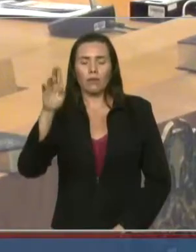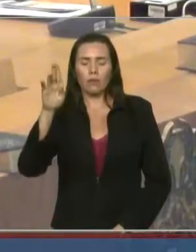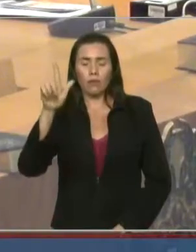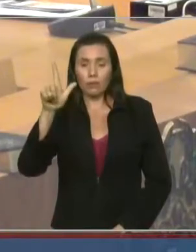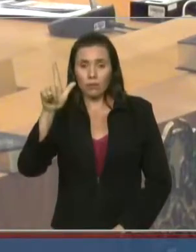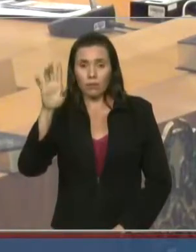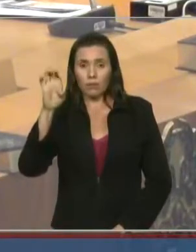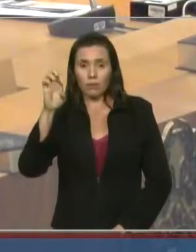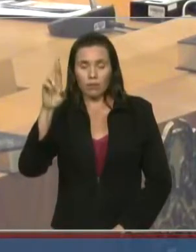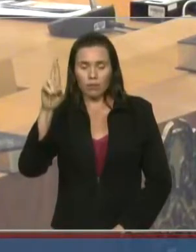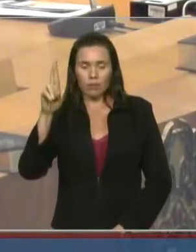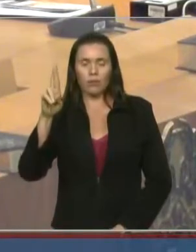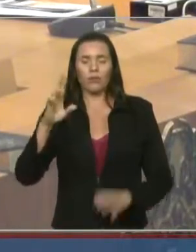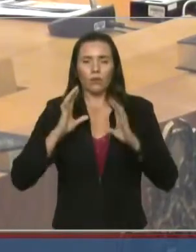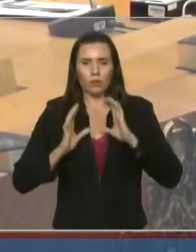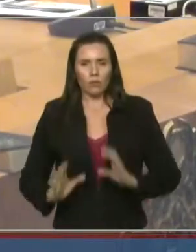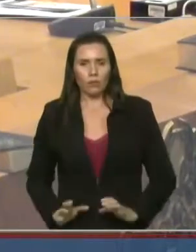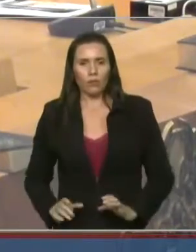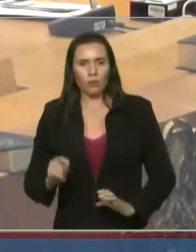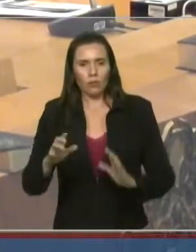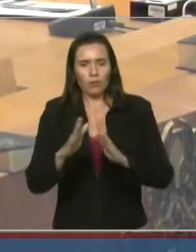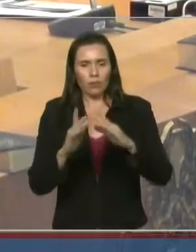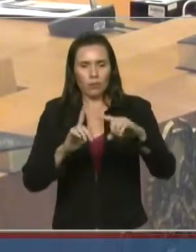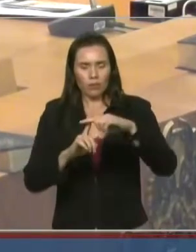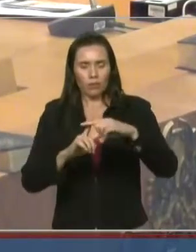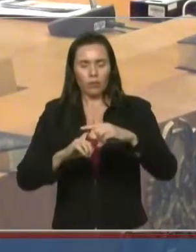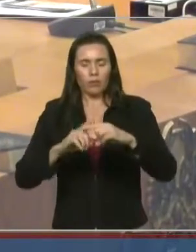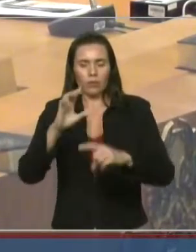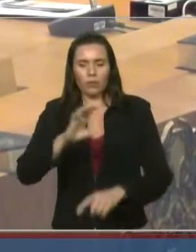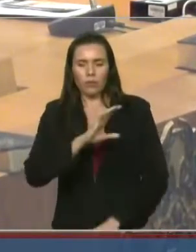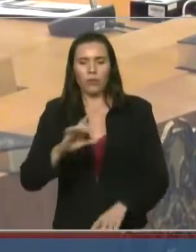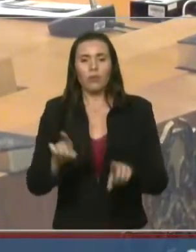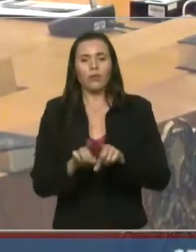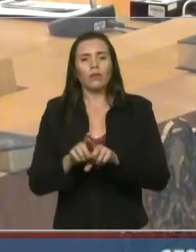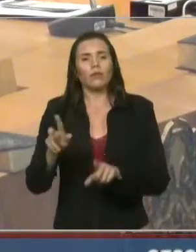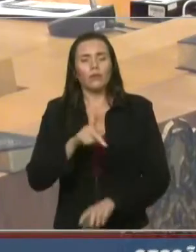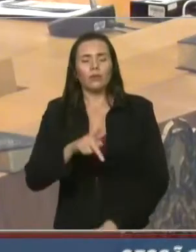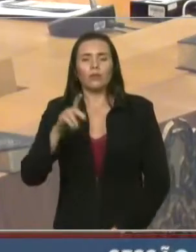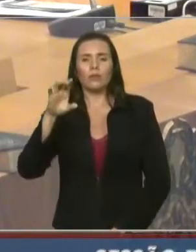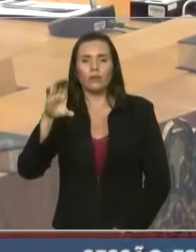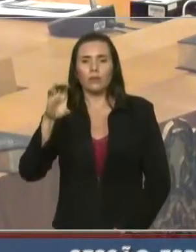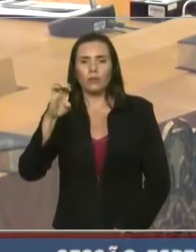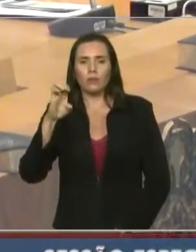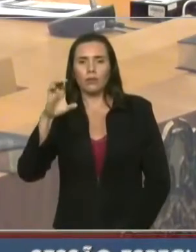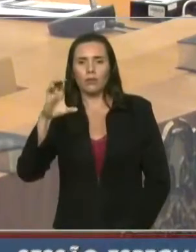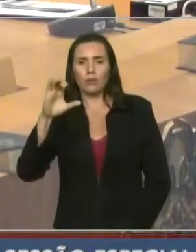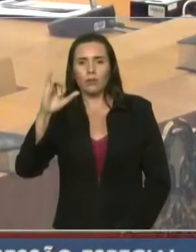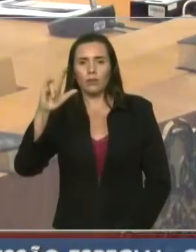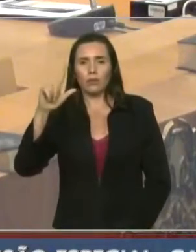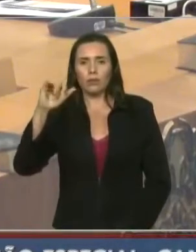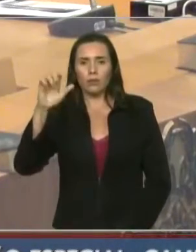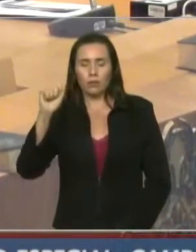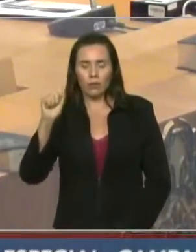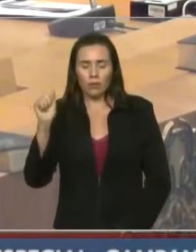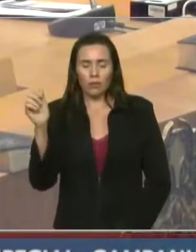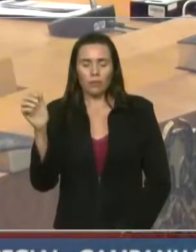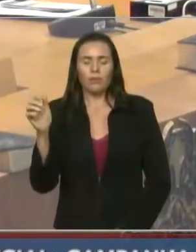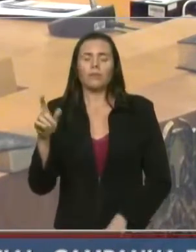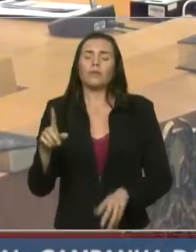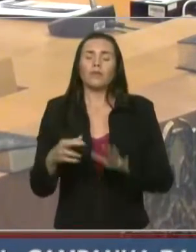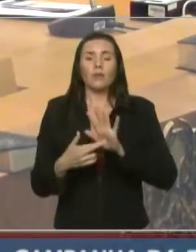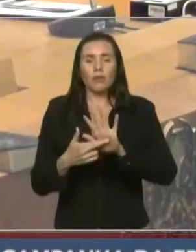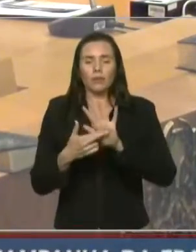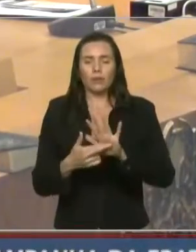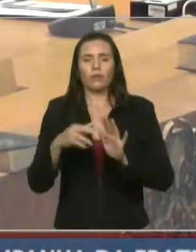Universitária, professora Cecília Amin, coordenadora da Comissão de Paz e Justiça, representando a